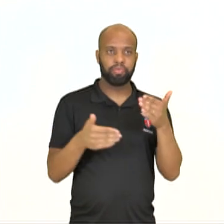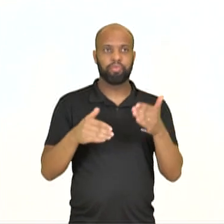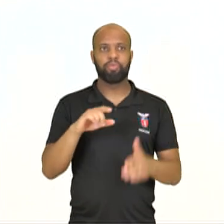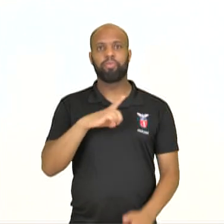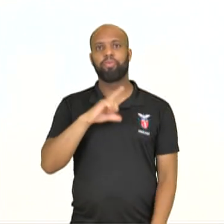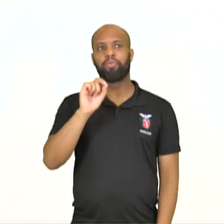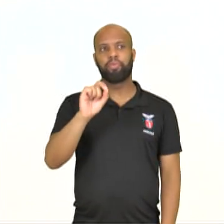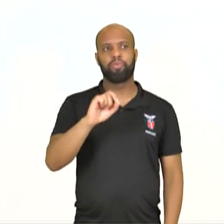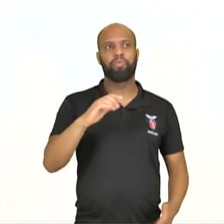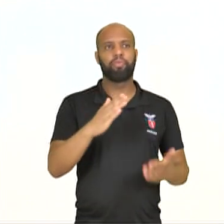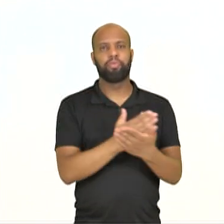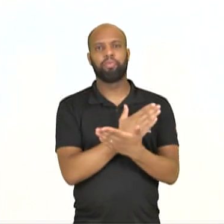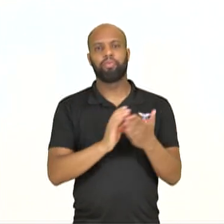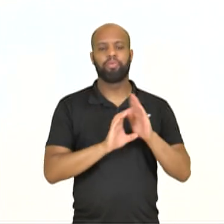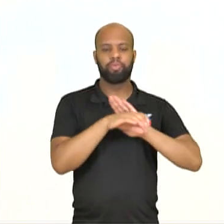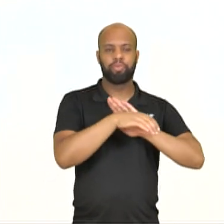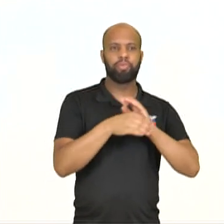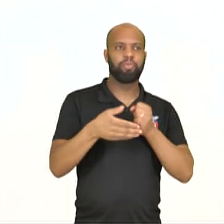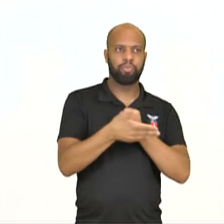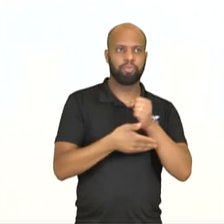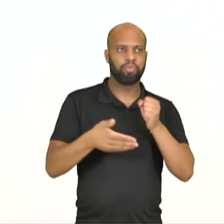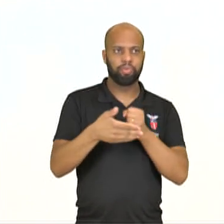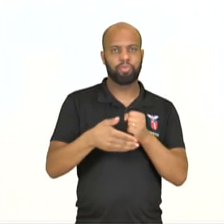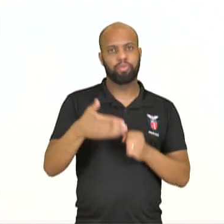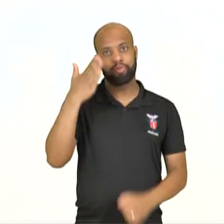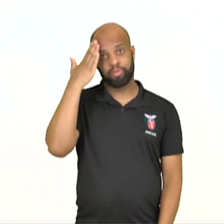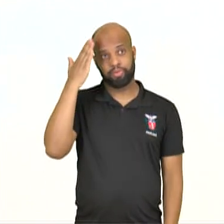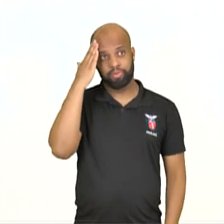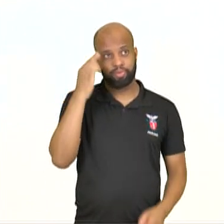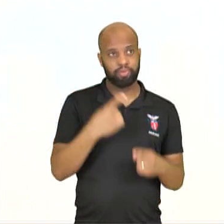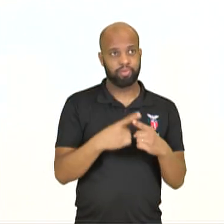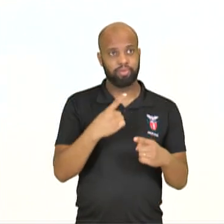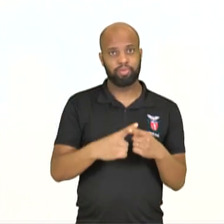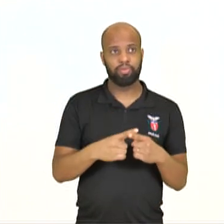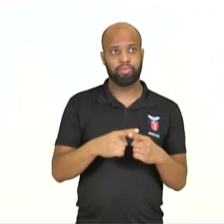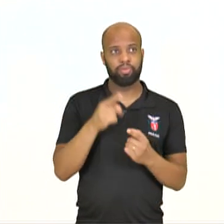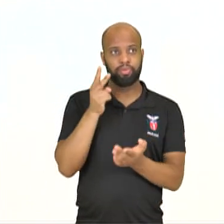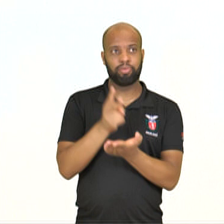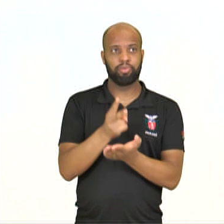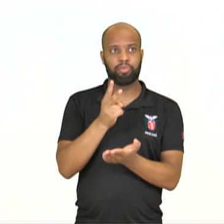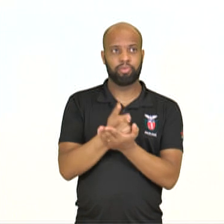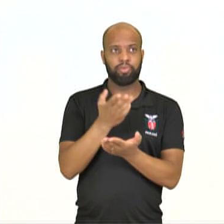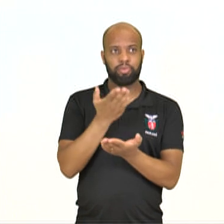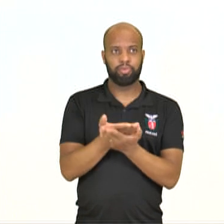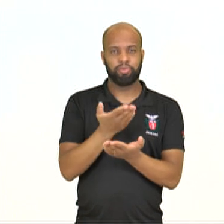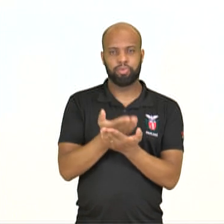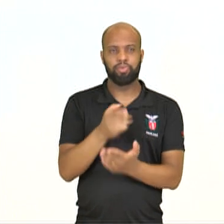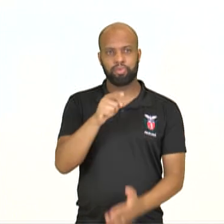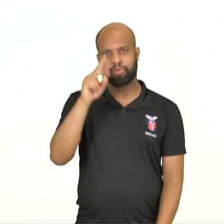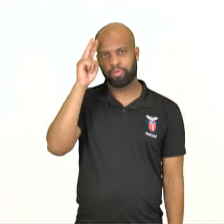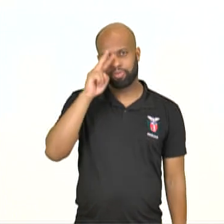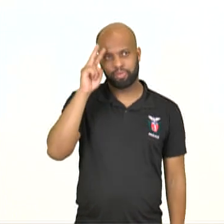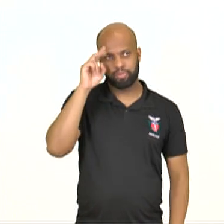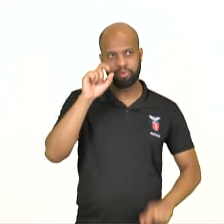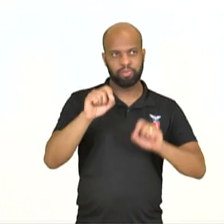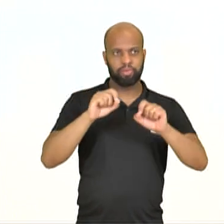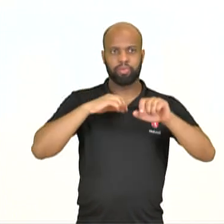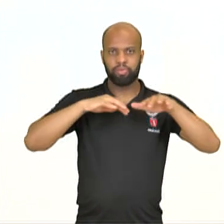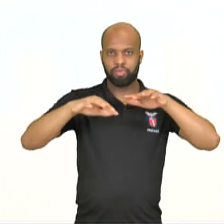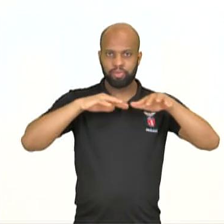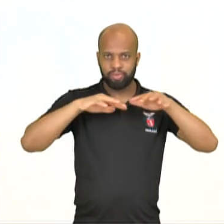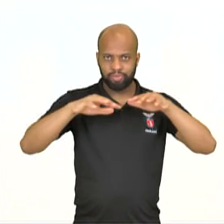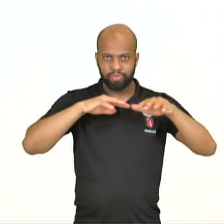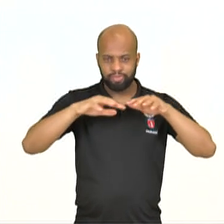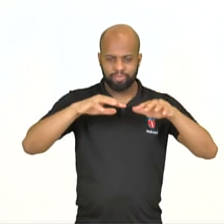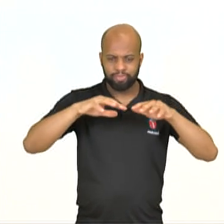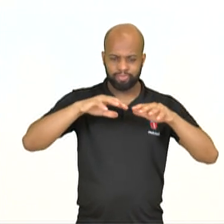que ter alguns conceitos básicos à mente para que a gente possa dar continuidade à nossa aula. Você lembra quais são os movimentos que o nosso